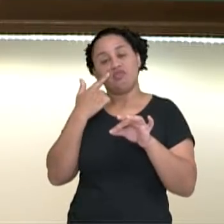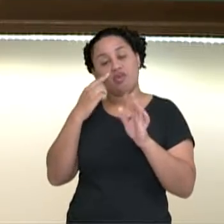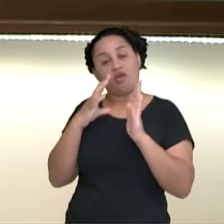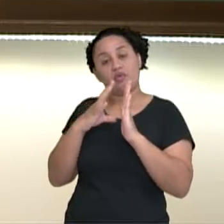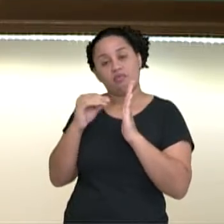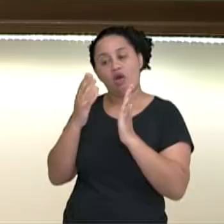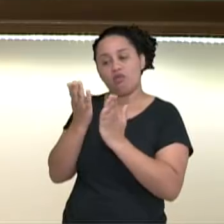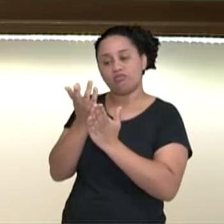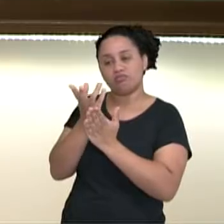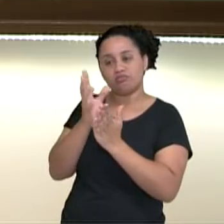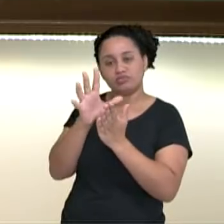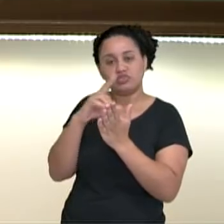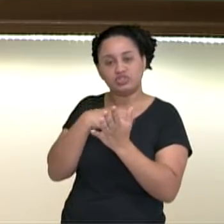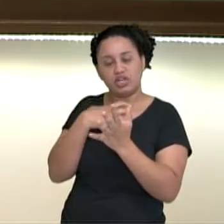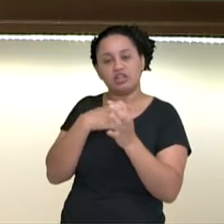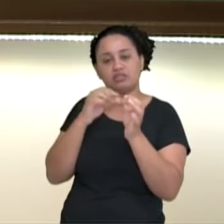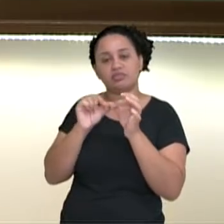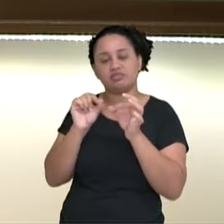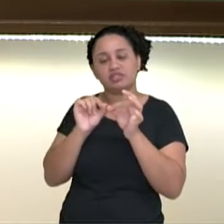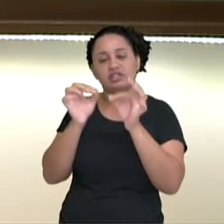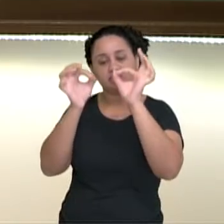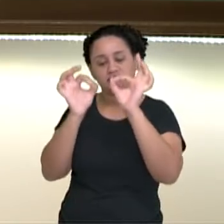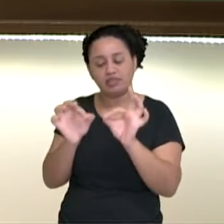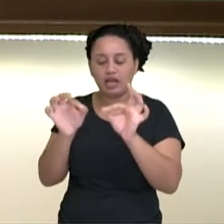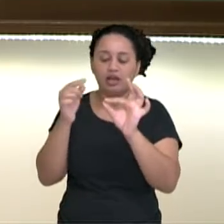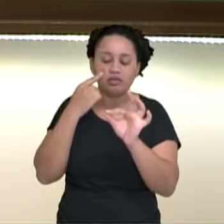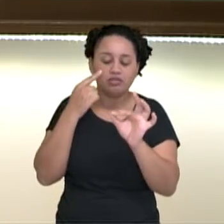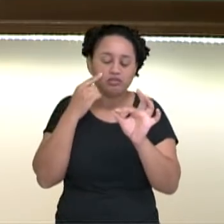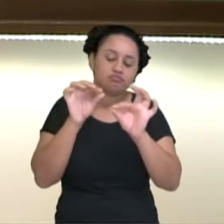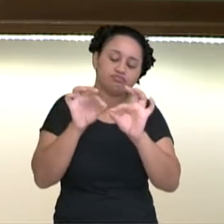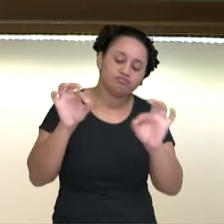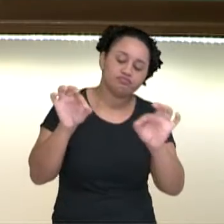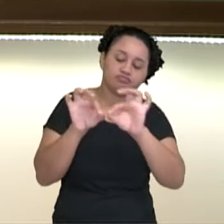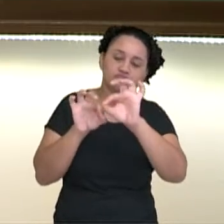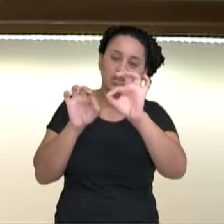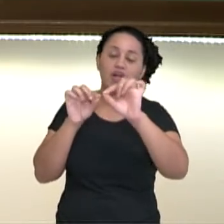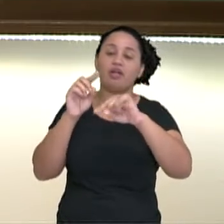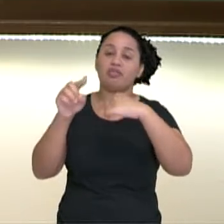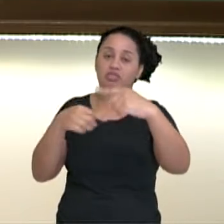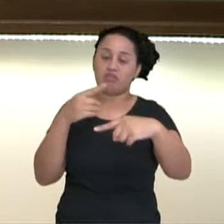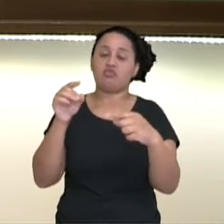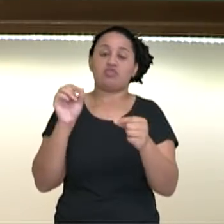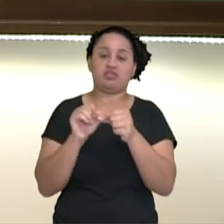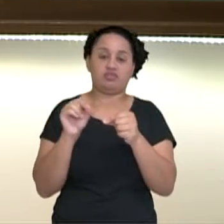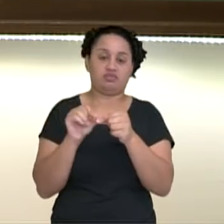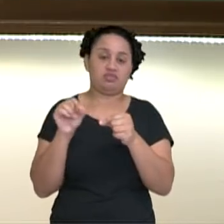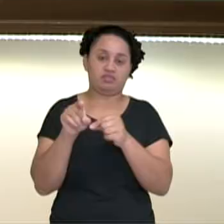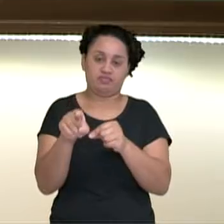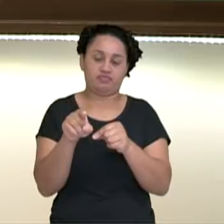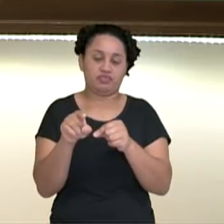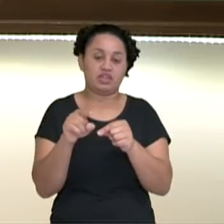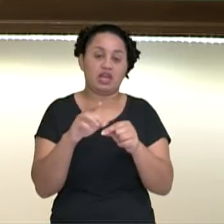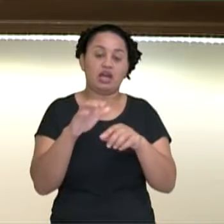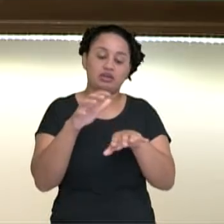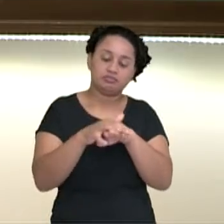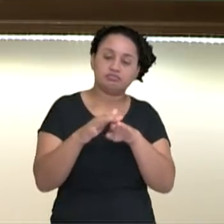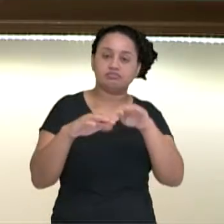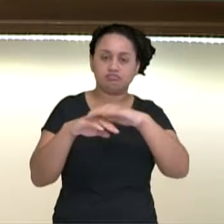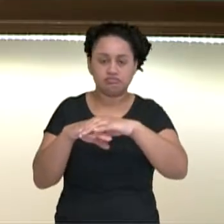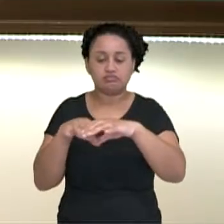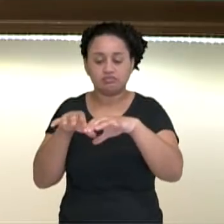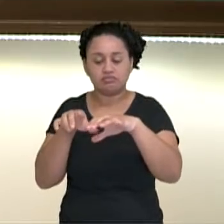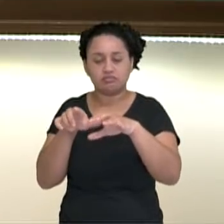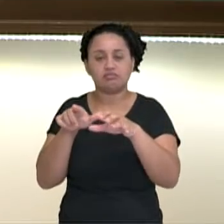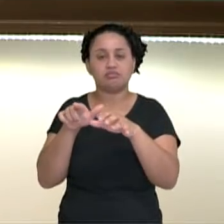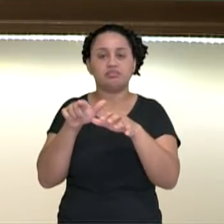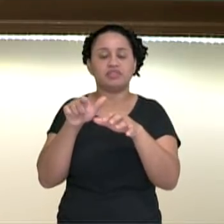tudo estava adequado, ia ver se estava tudo certo e daí ele ia fazer a confecção do sapato. Os pares de sapato desse